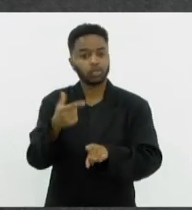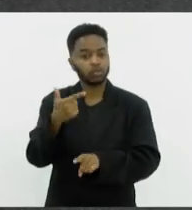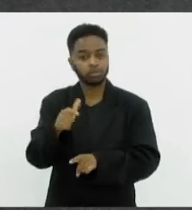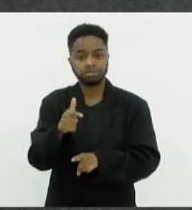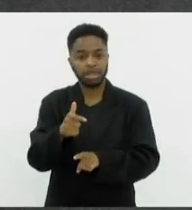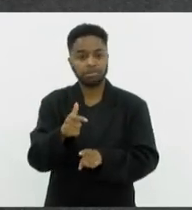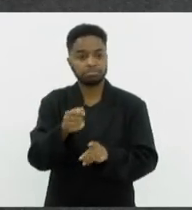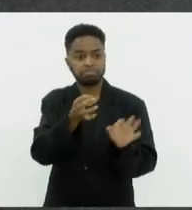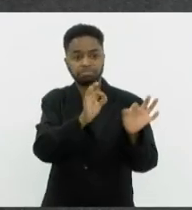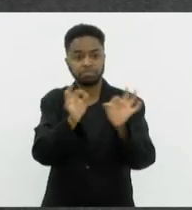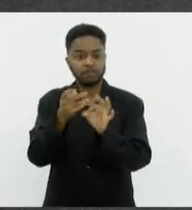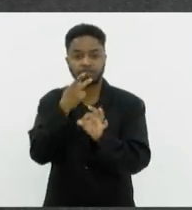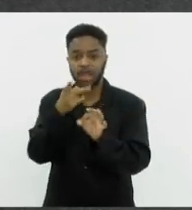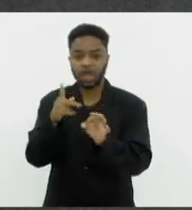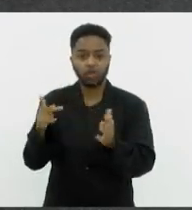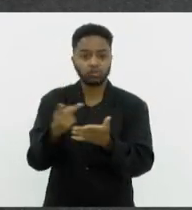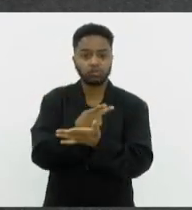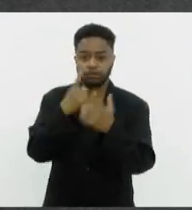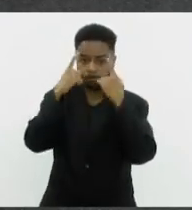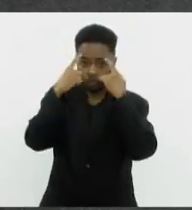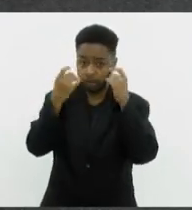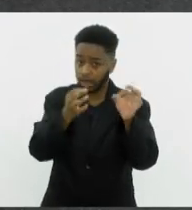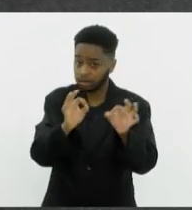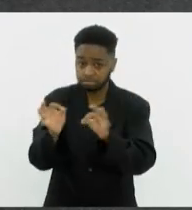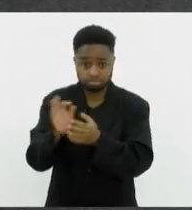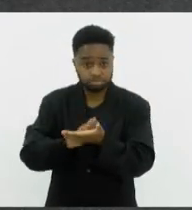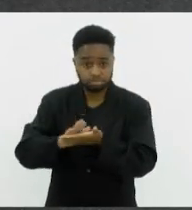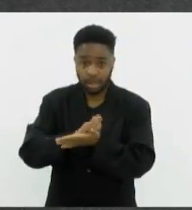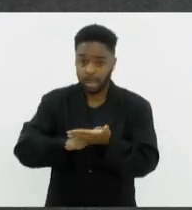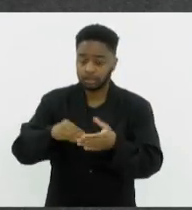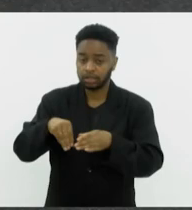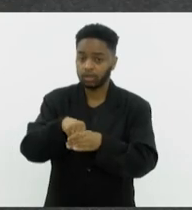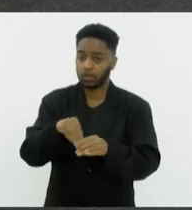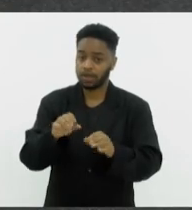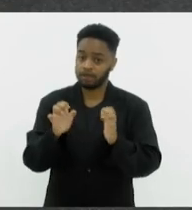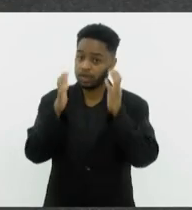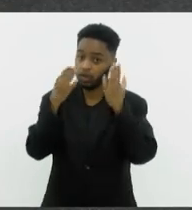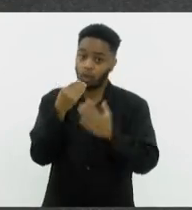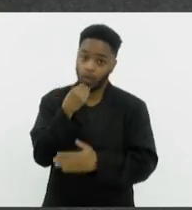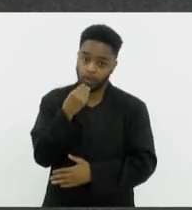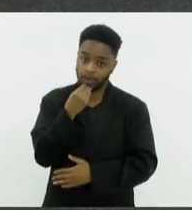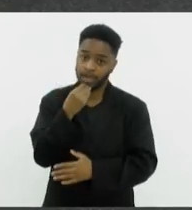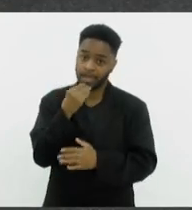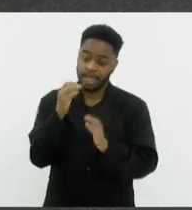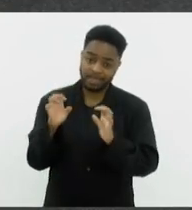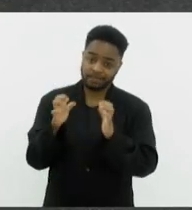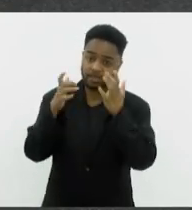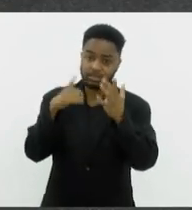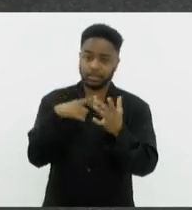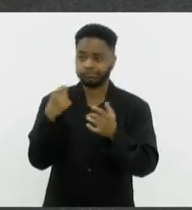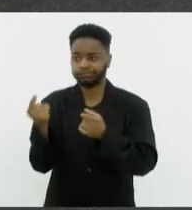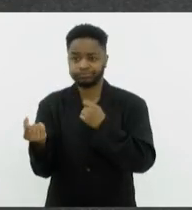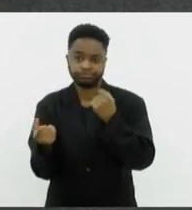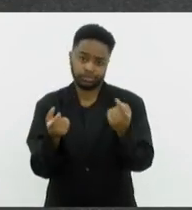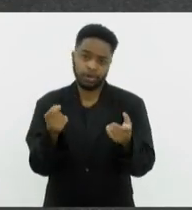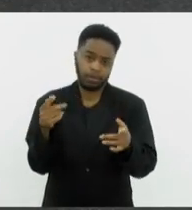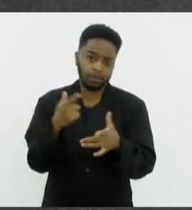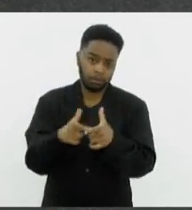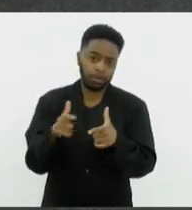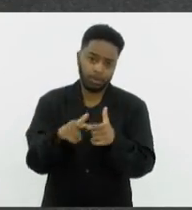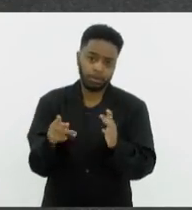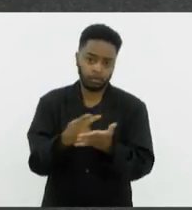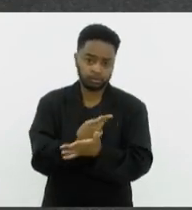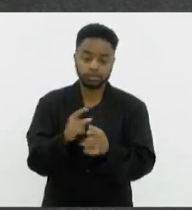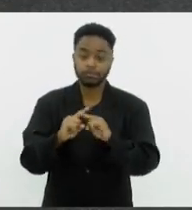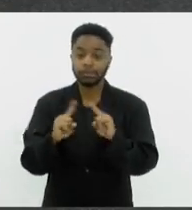relato de violência dentro do evento. Evidentemente que um evento de massa sempre vai ter um ou outro transtorno,